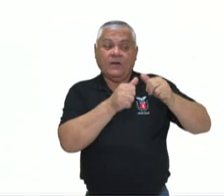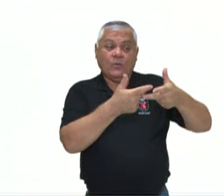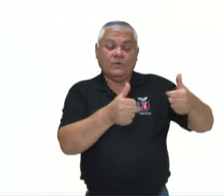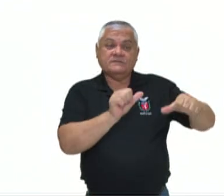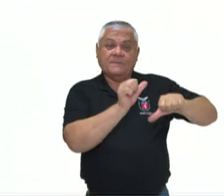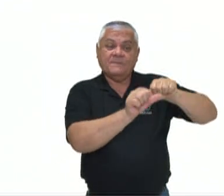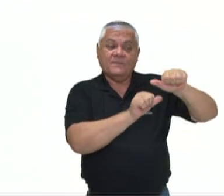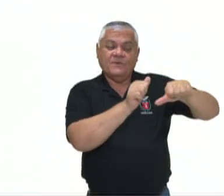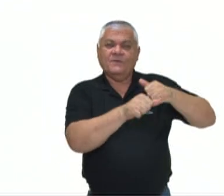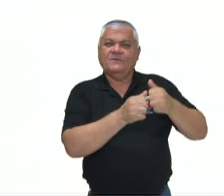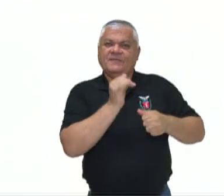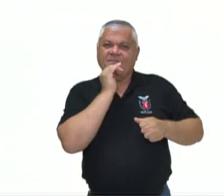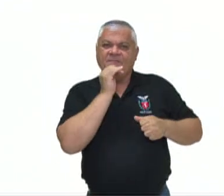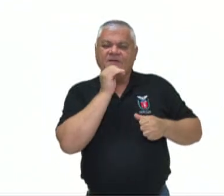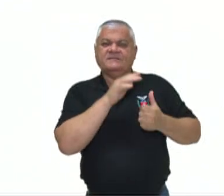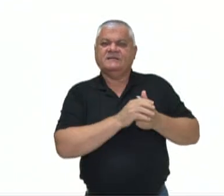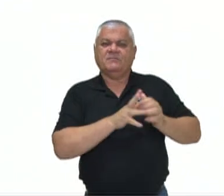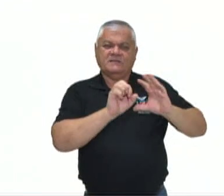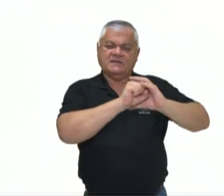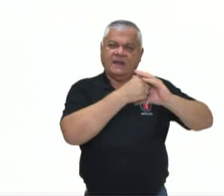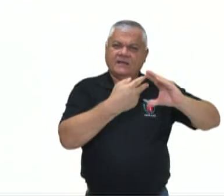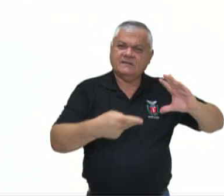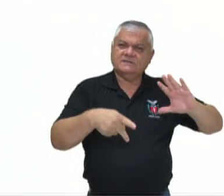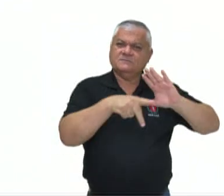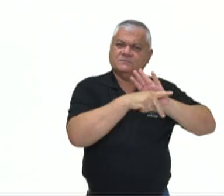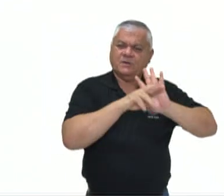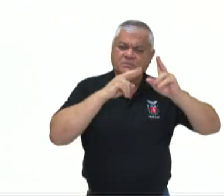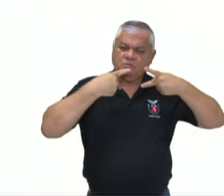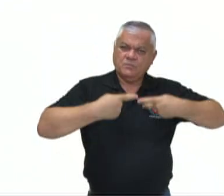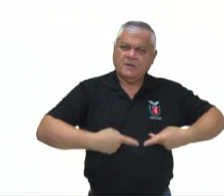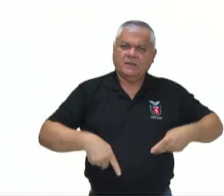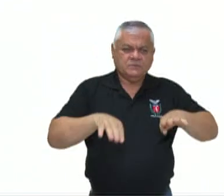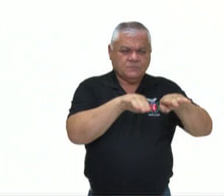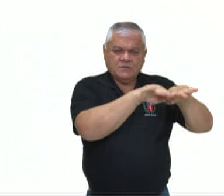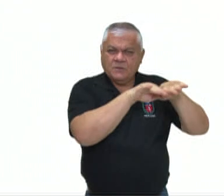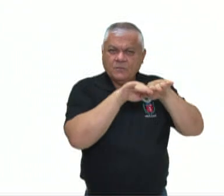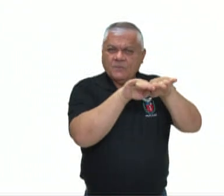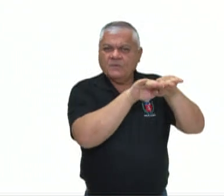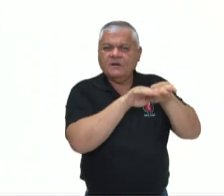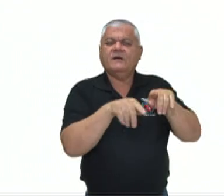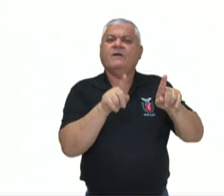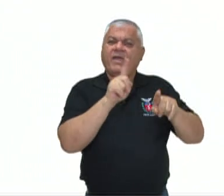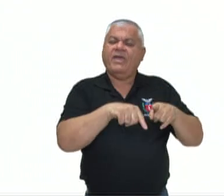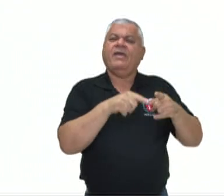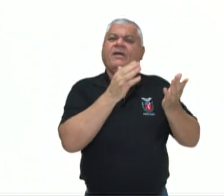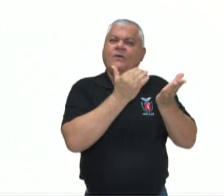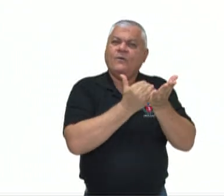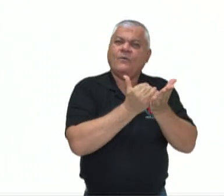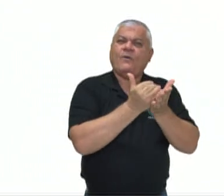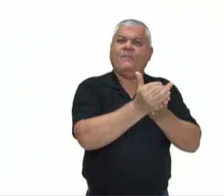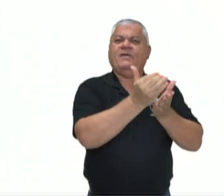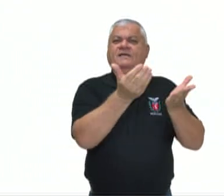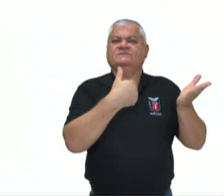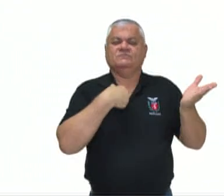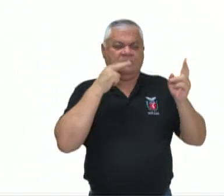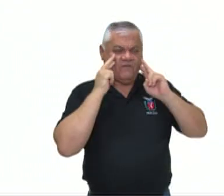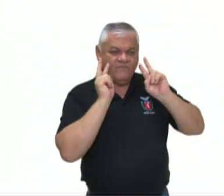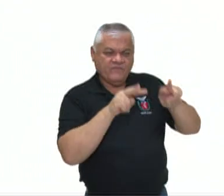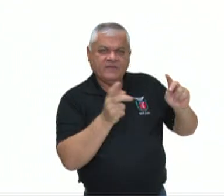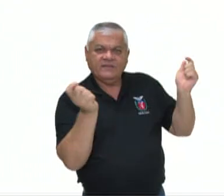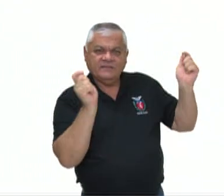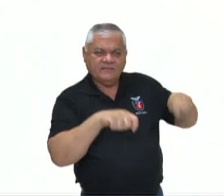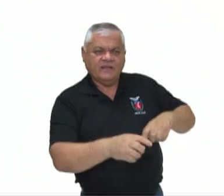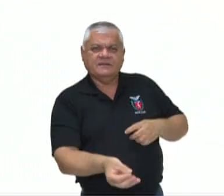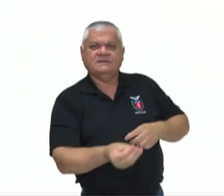que é. A essência comum aos indivíduos da mesma espécie é, então, o princípio inteligível, aquilo que